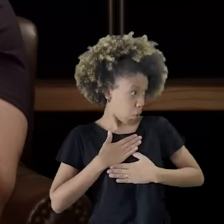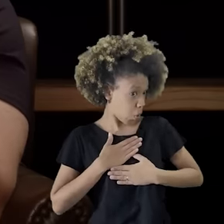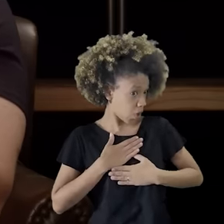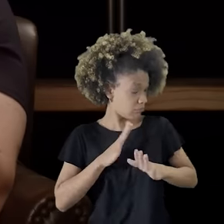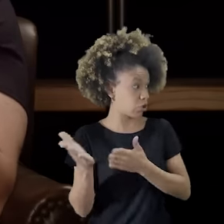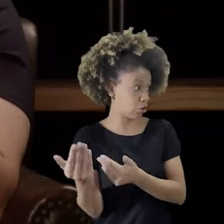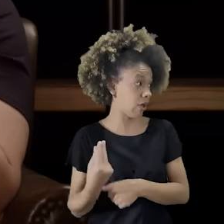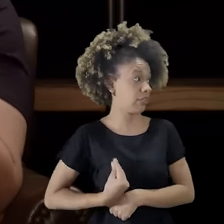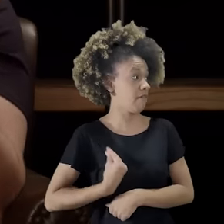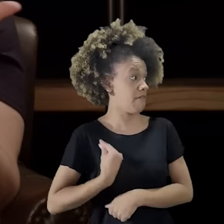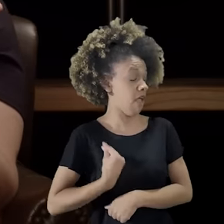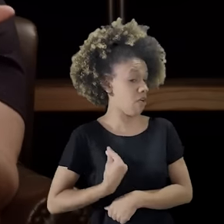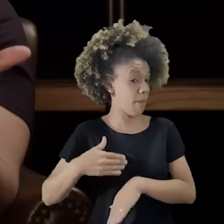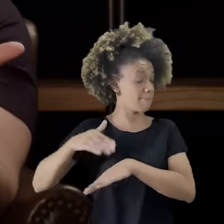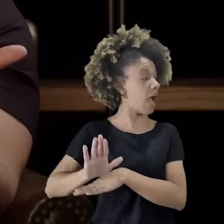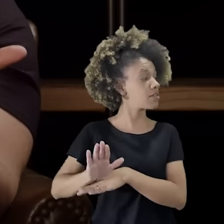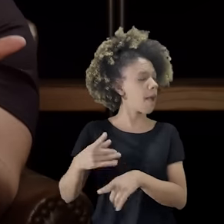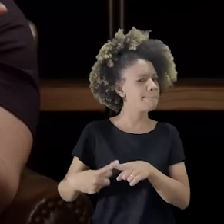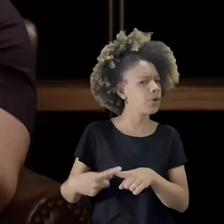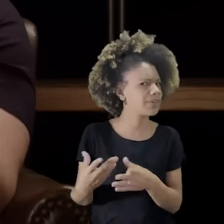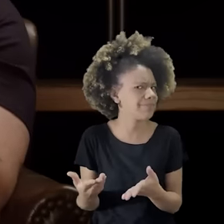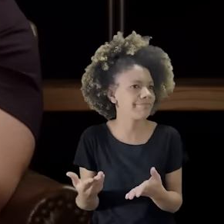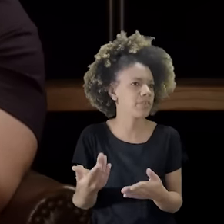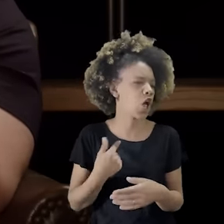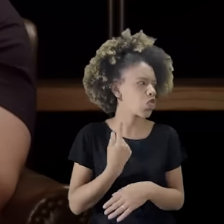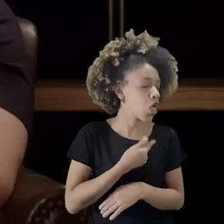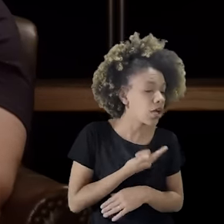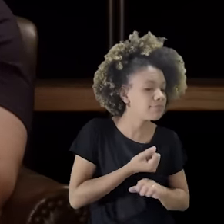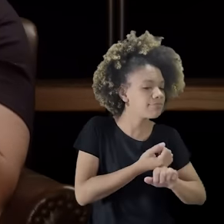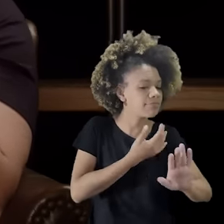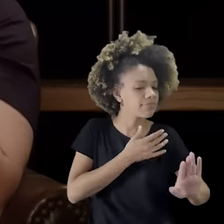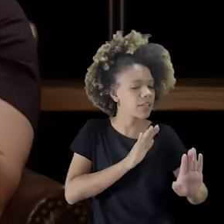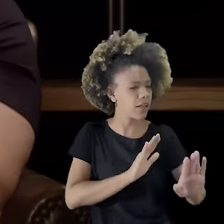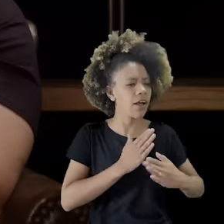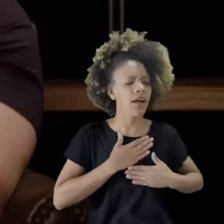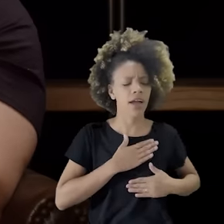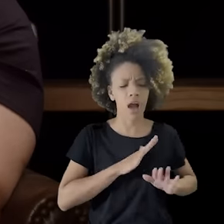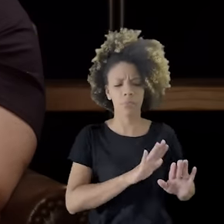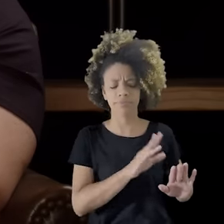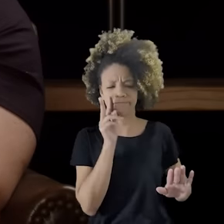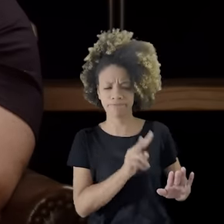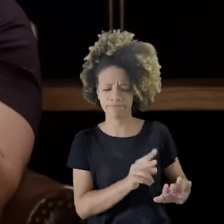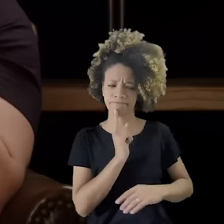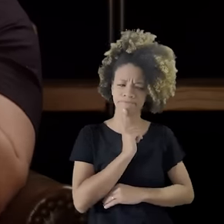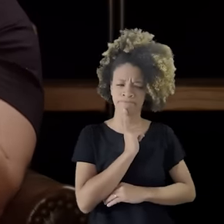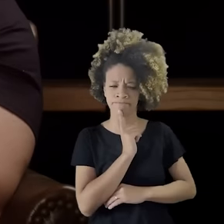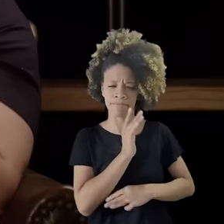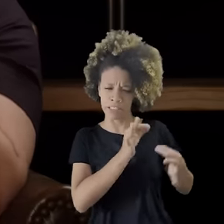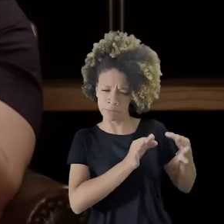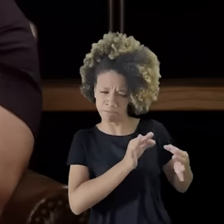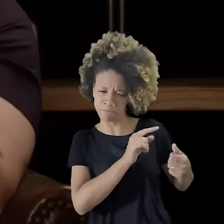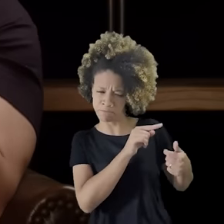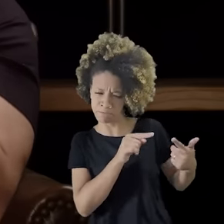que o jovem tá vivendo muito mais do que a gente porque a gente querendo ou não é híbrido Ou seja a gente Calma vou analisar a gente Analisa